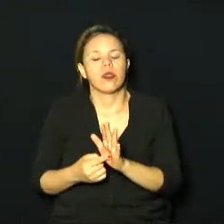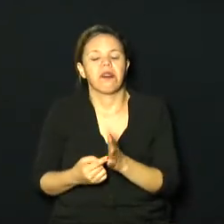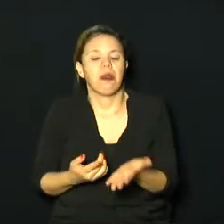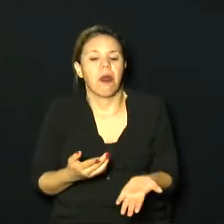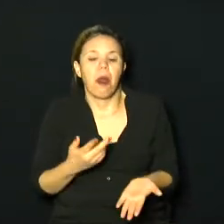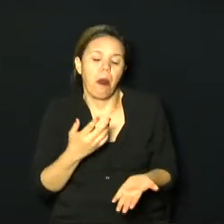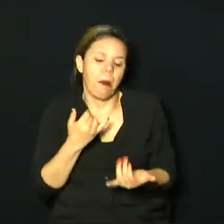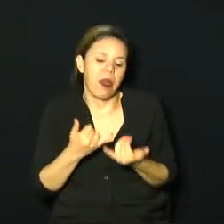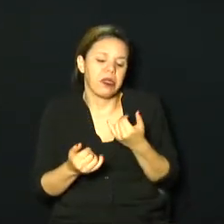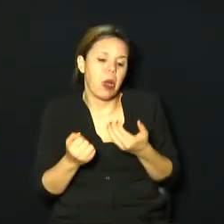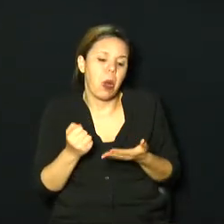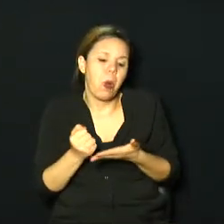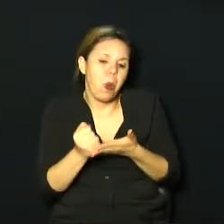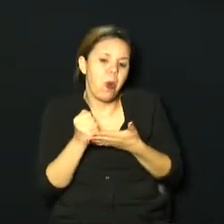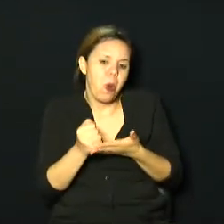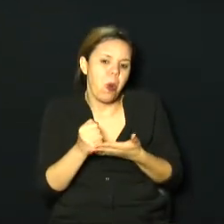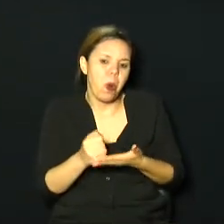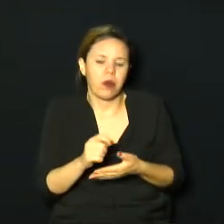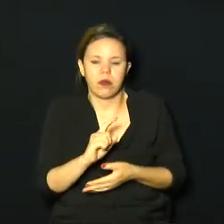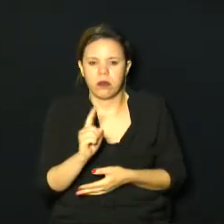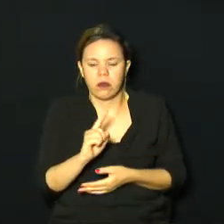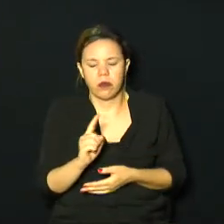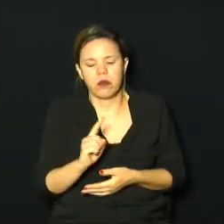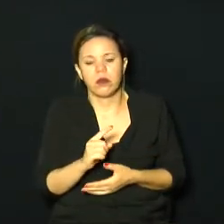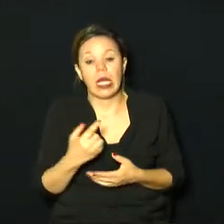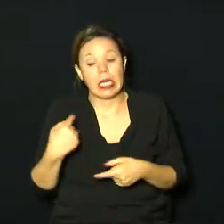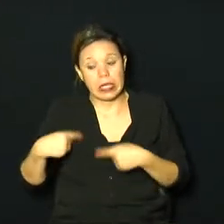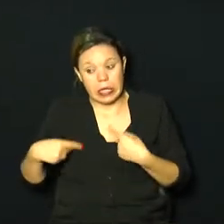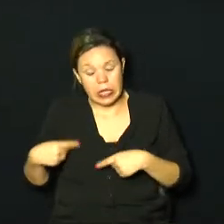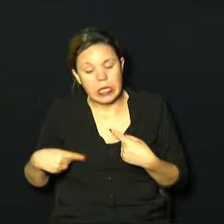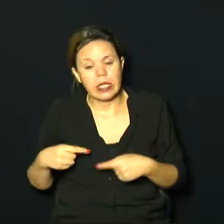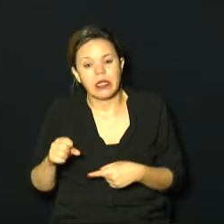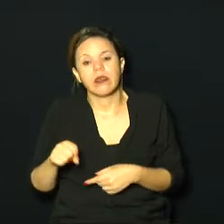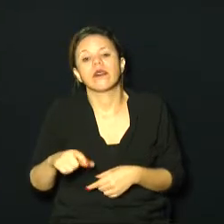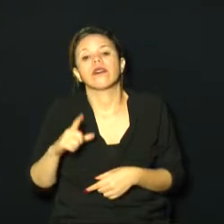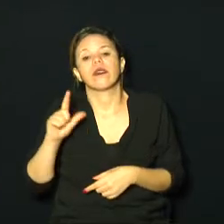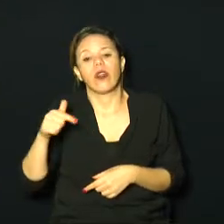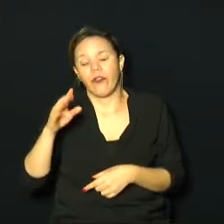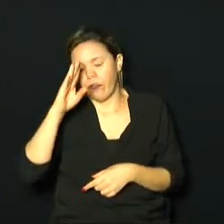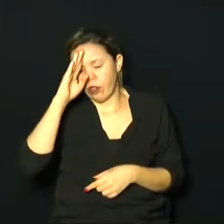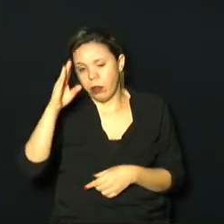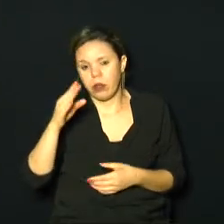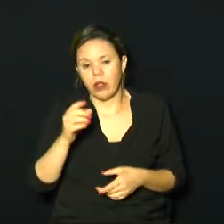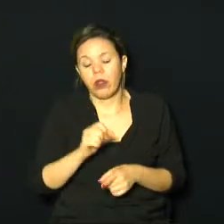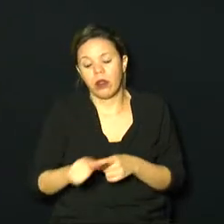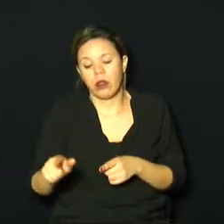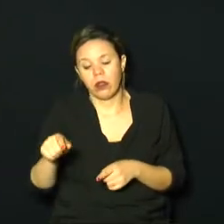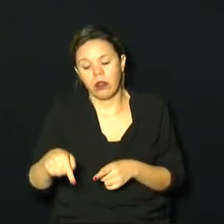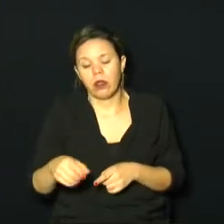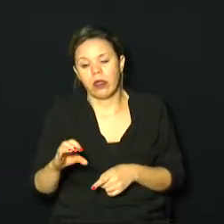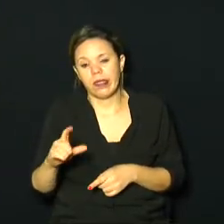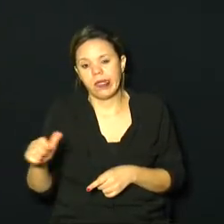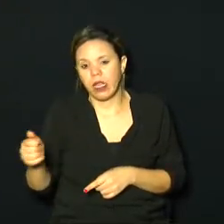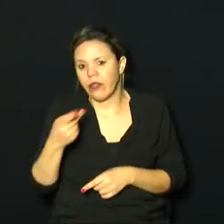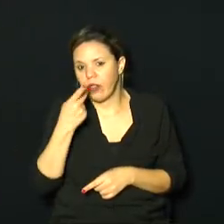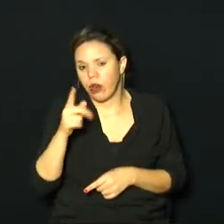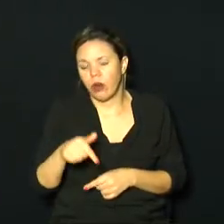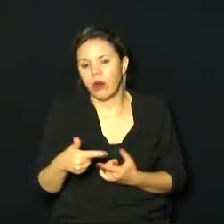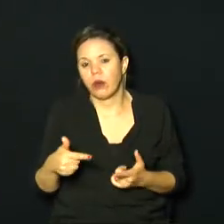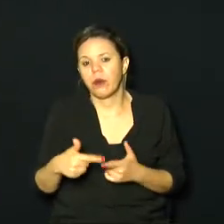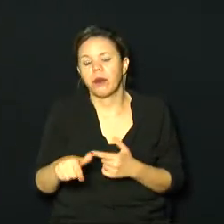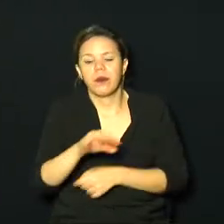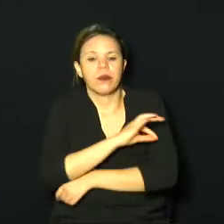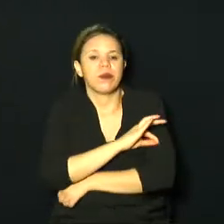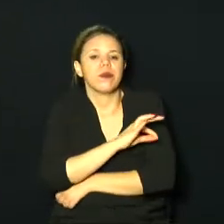favor agora o auxílio moradia. E nós queremos discutir esse auxílio moradia porque tem um elemento fundamental que a Célia colocou. A